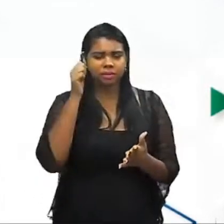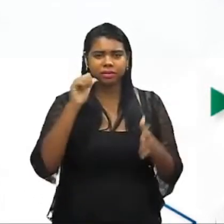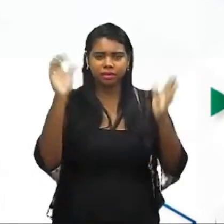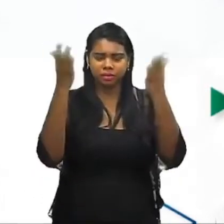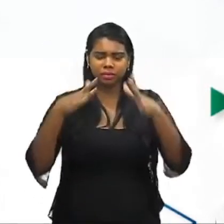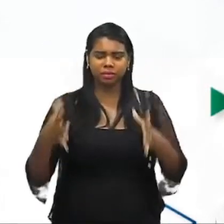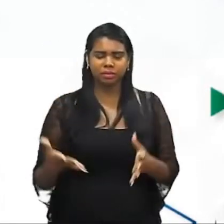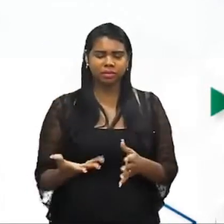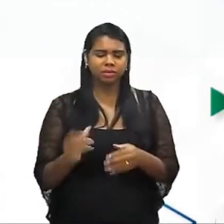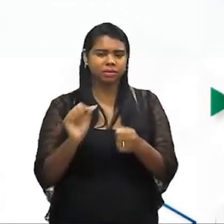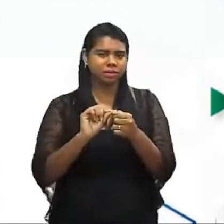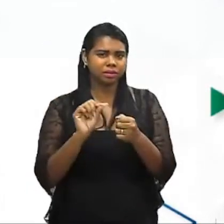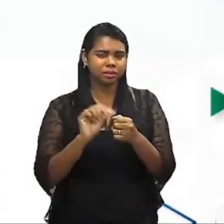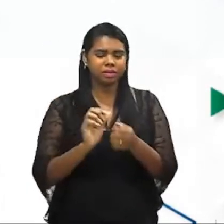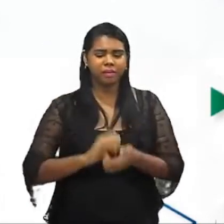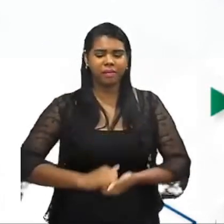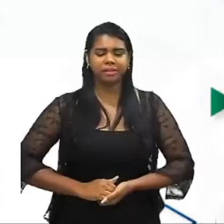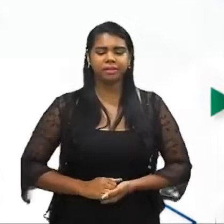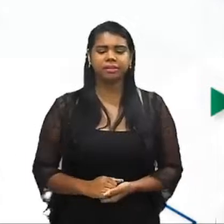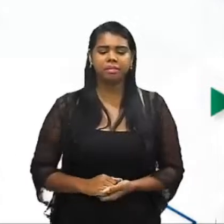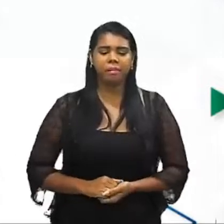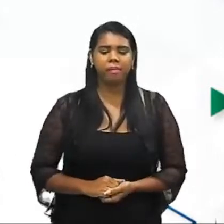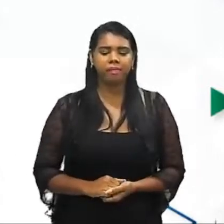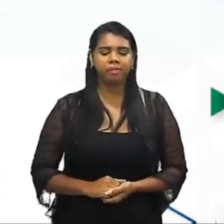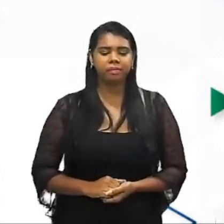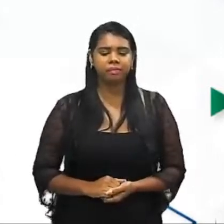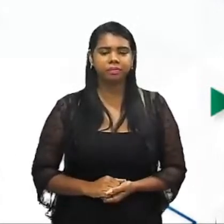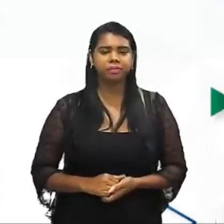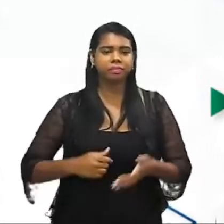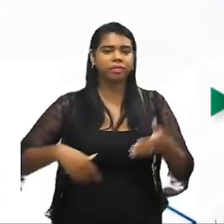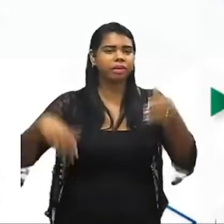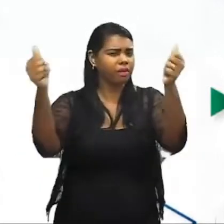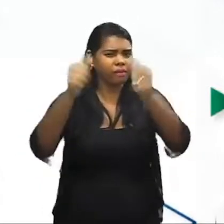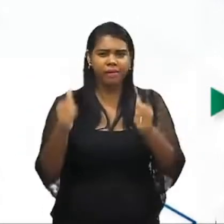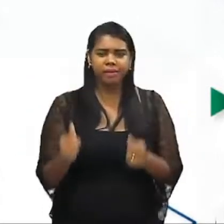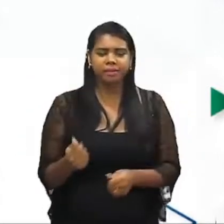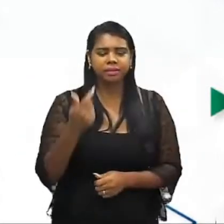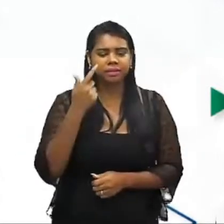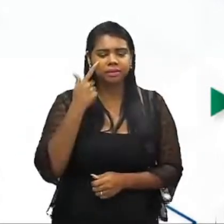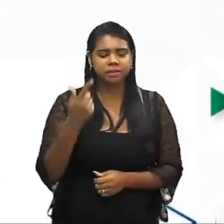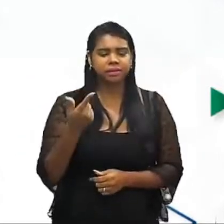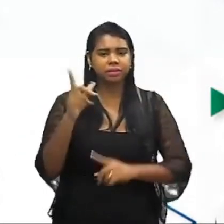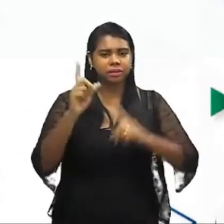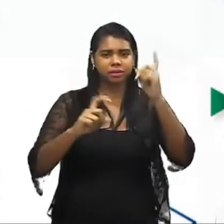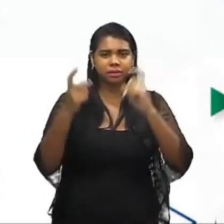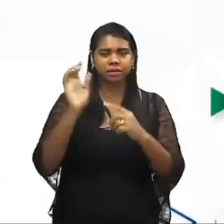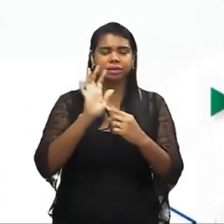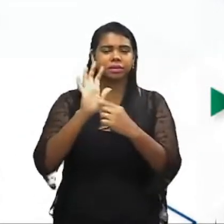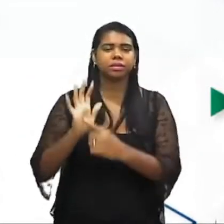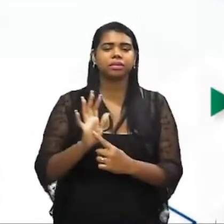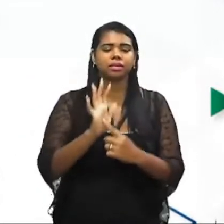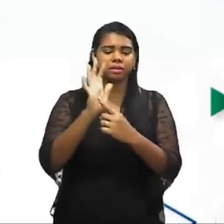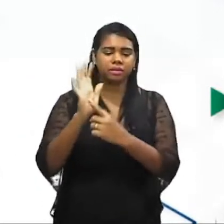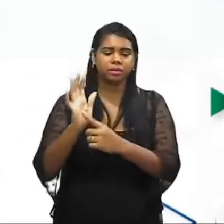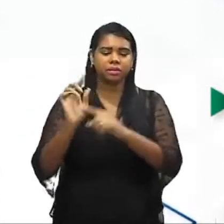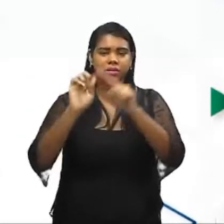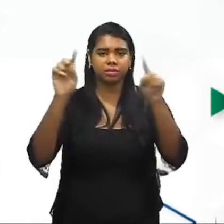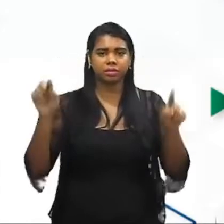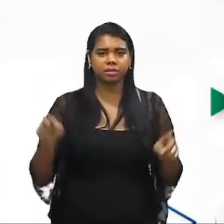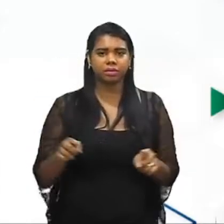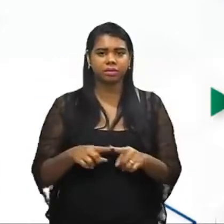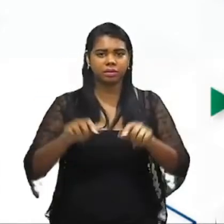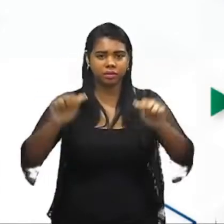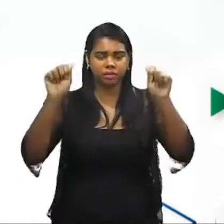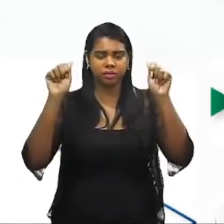suas esculturas. E aí, quando a gente passa numa aula de artes e vê a linha como expressão num quadro e a linha como